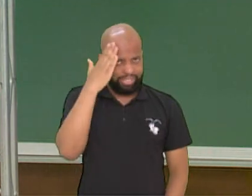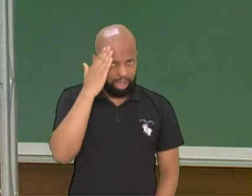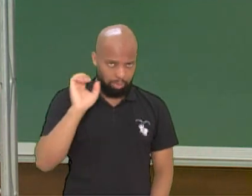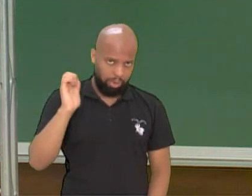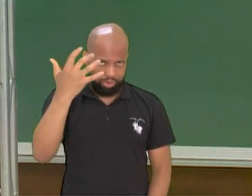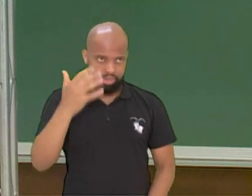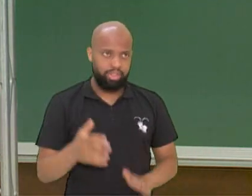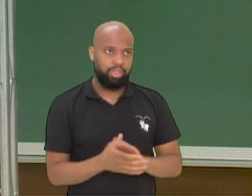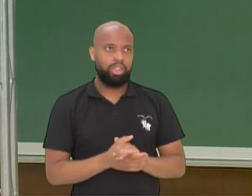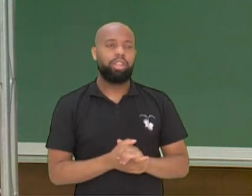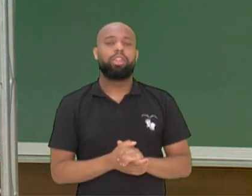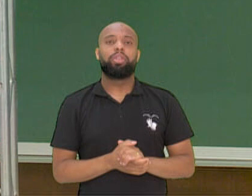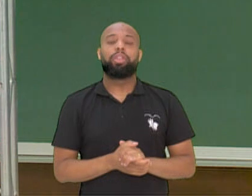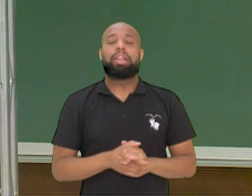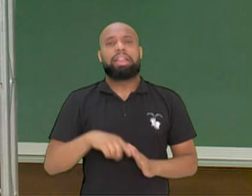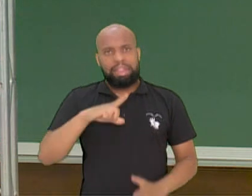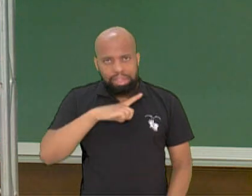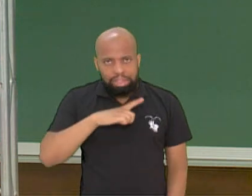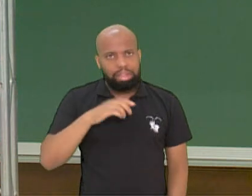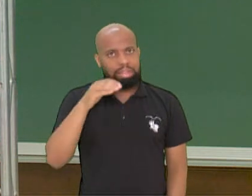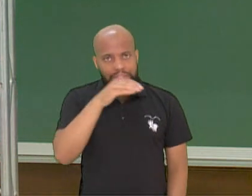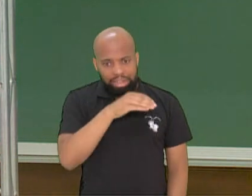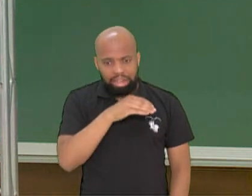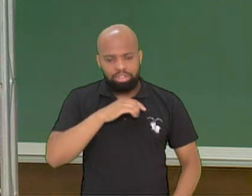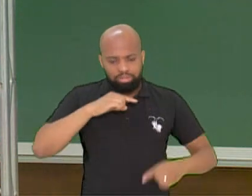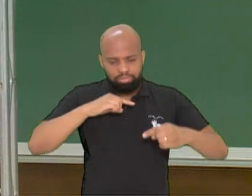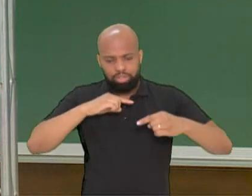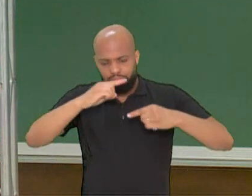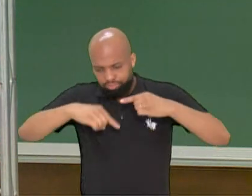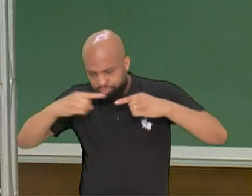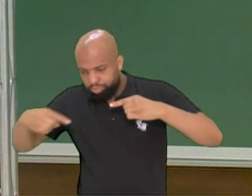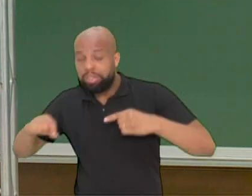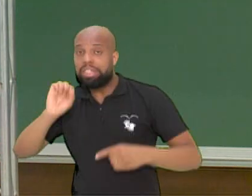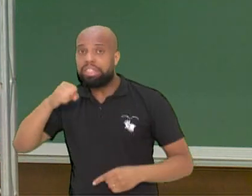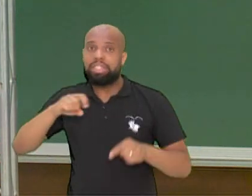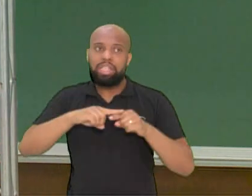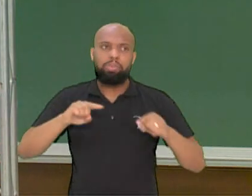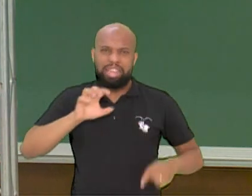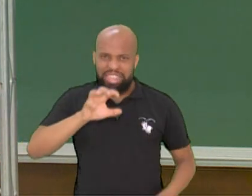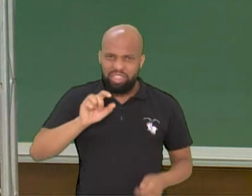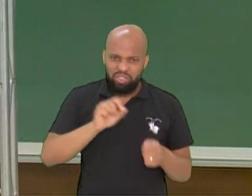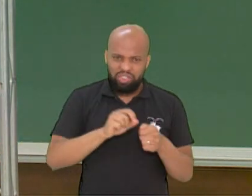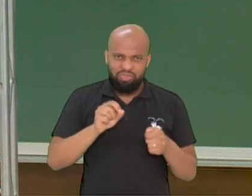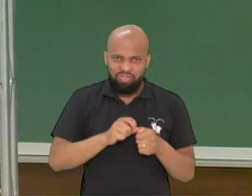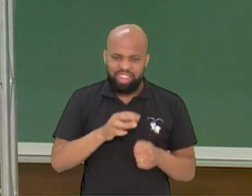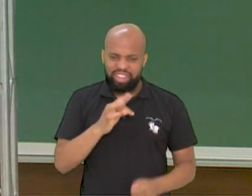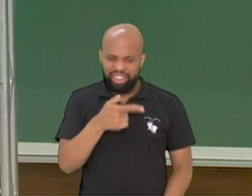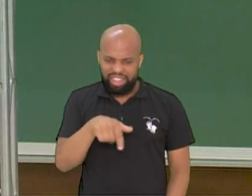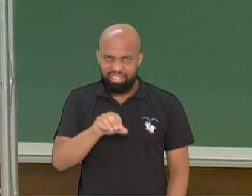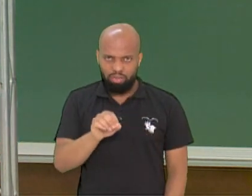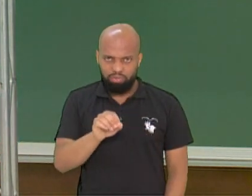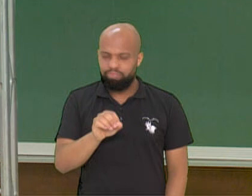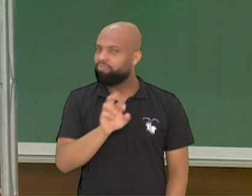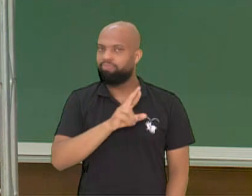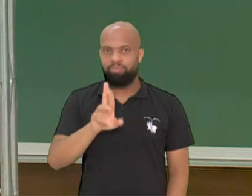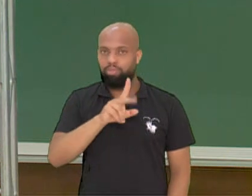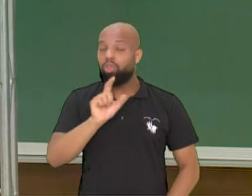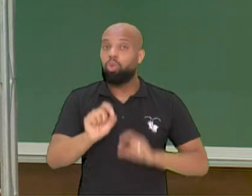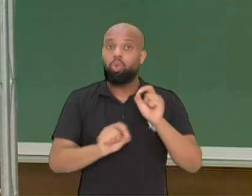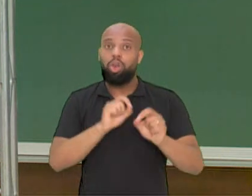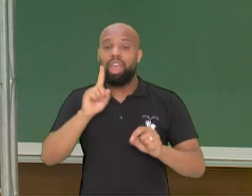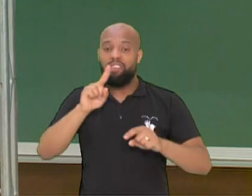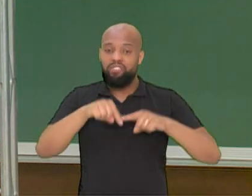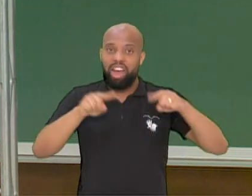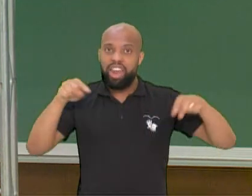aquece. Então, ocorre aquecimento nas espiras? Ocorre. Mas não é o aquecimento que gerou a tensão elétrica, e sim foi a variação